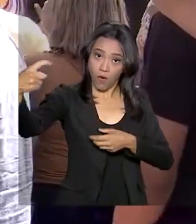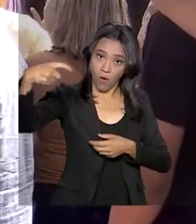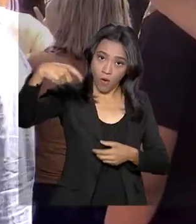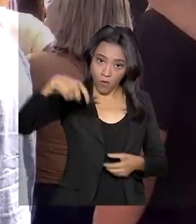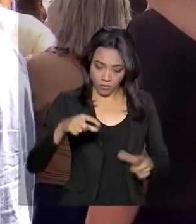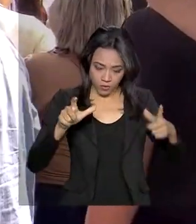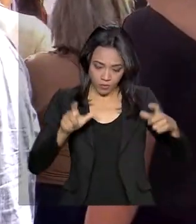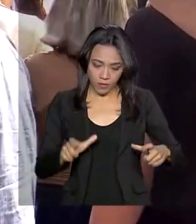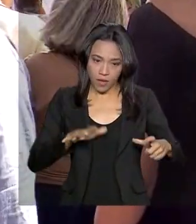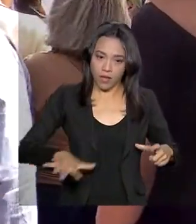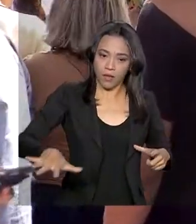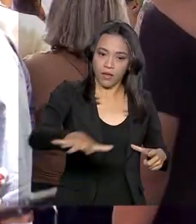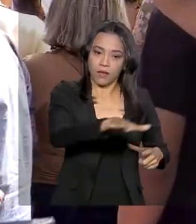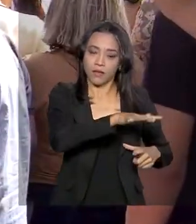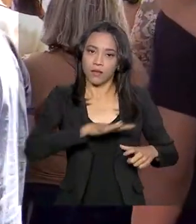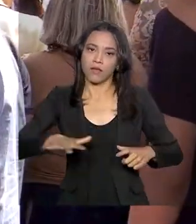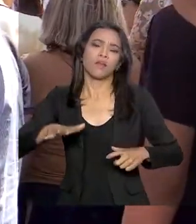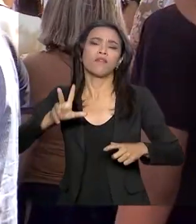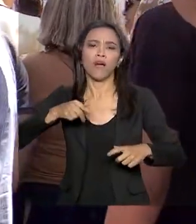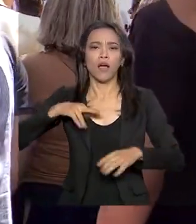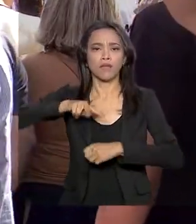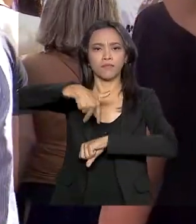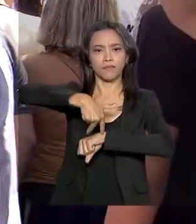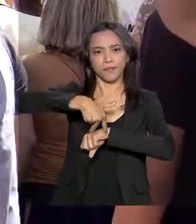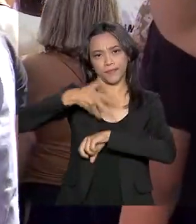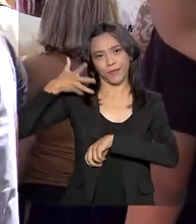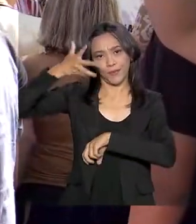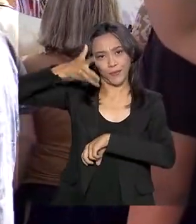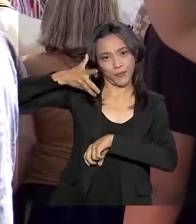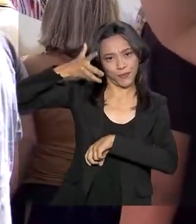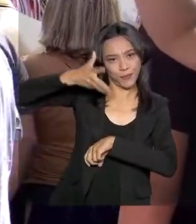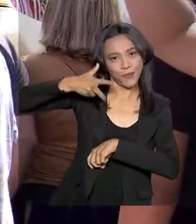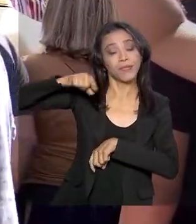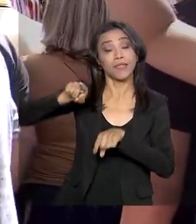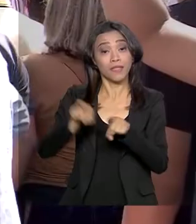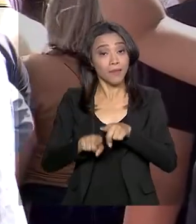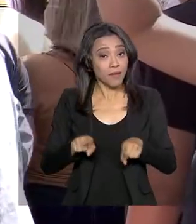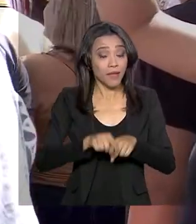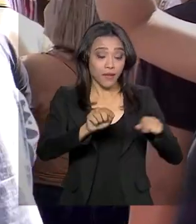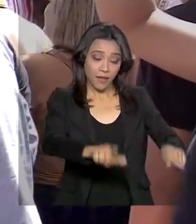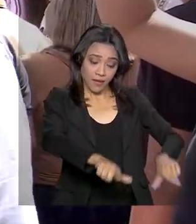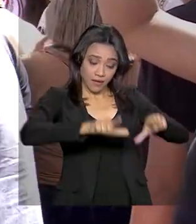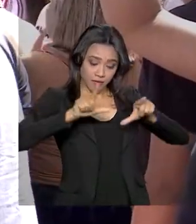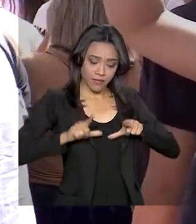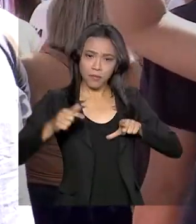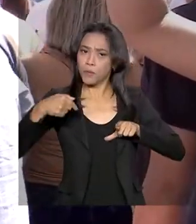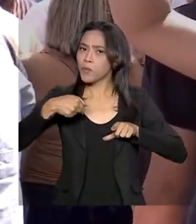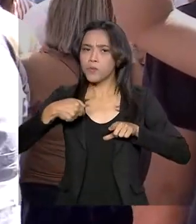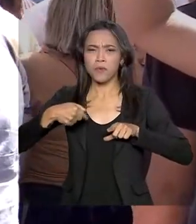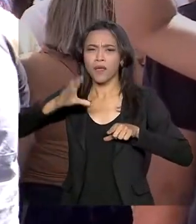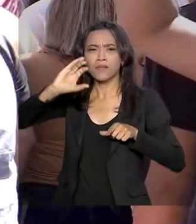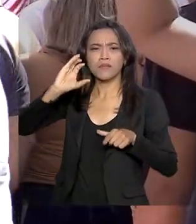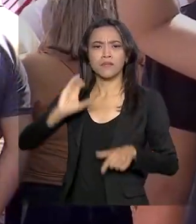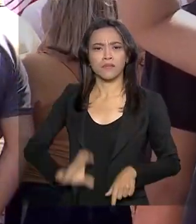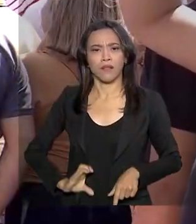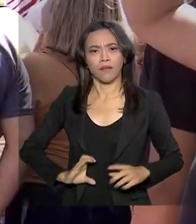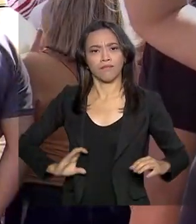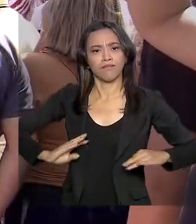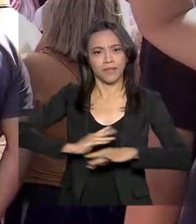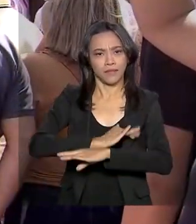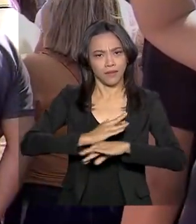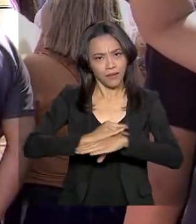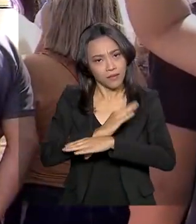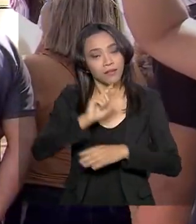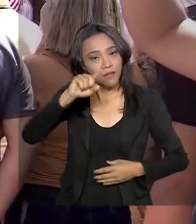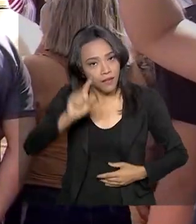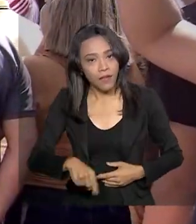Parnaíba, onde vai fazer um discurso e receber o título de cidadão da cidade. Esse evento faz parte